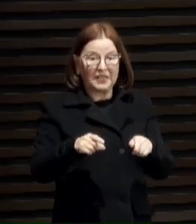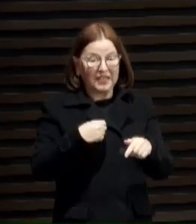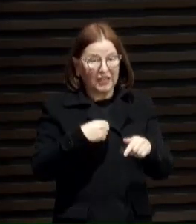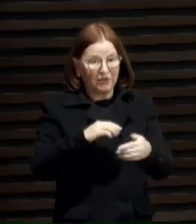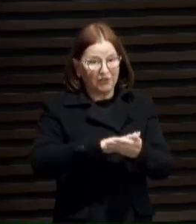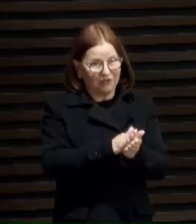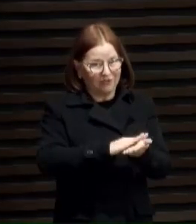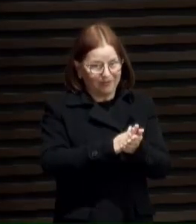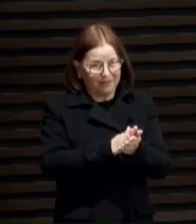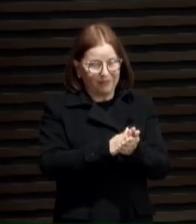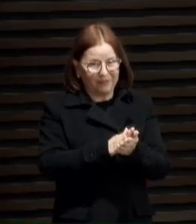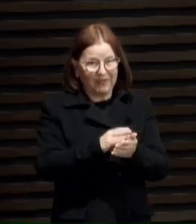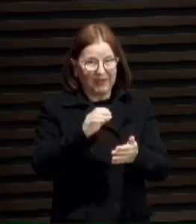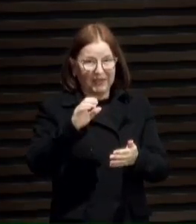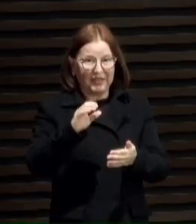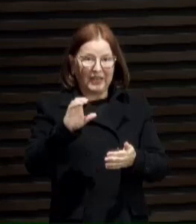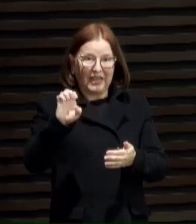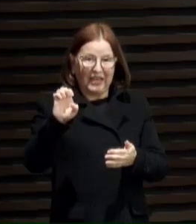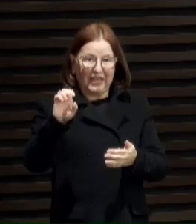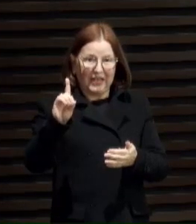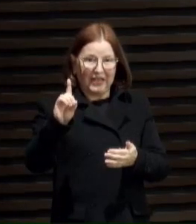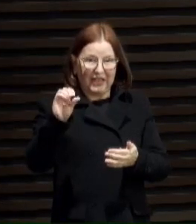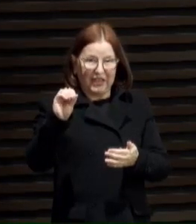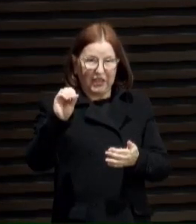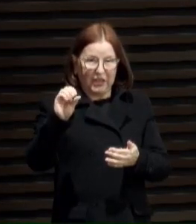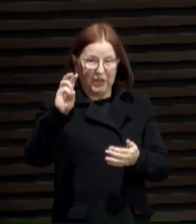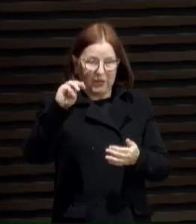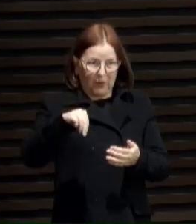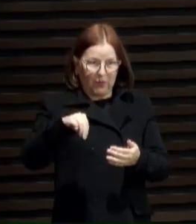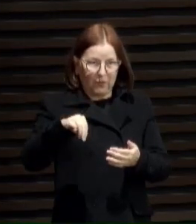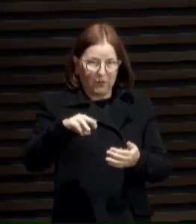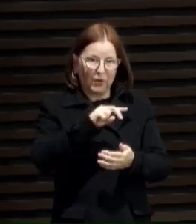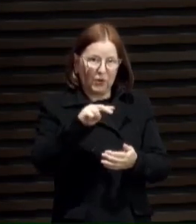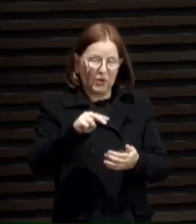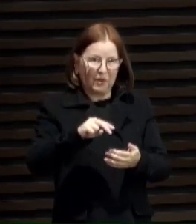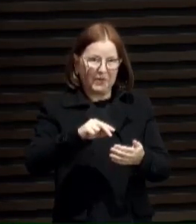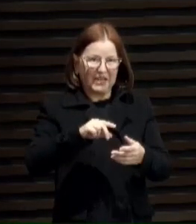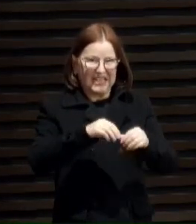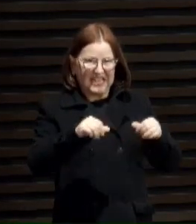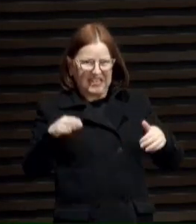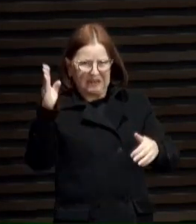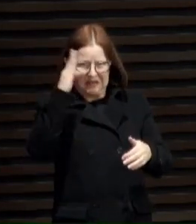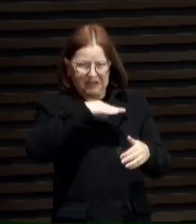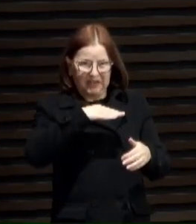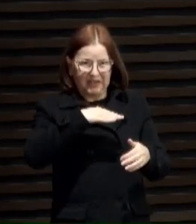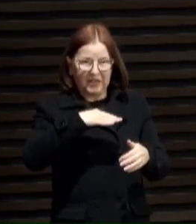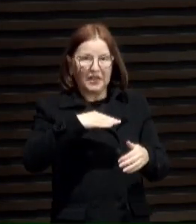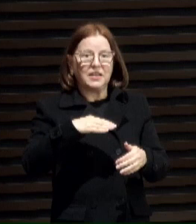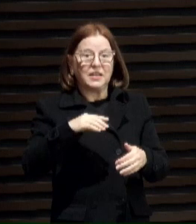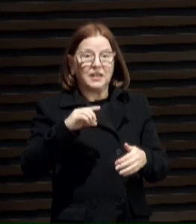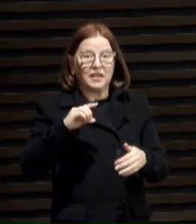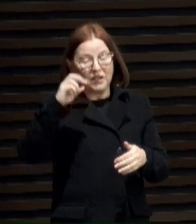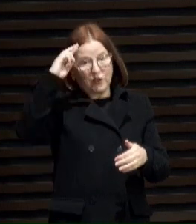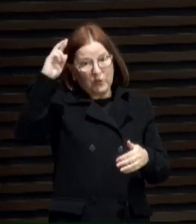de perversidade, povo contra quem o Senhor está irado para sempre. Os vossos